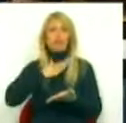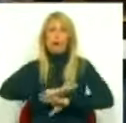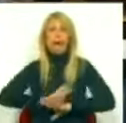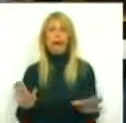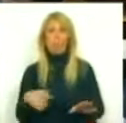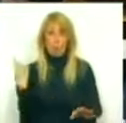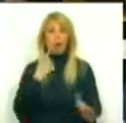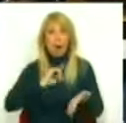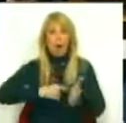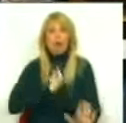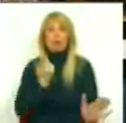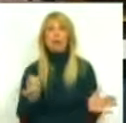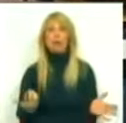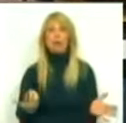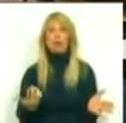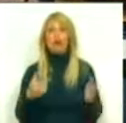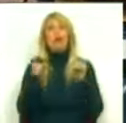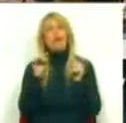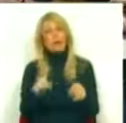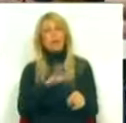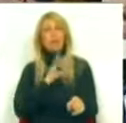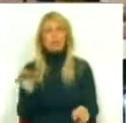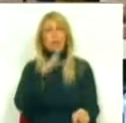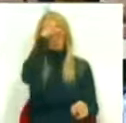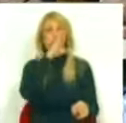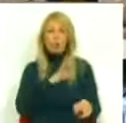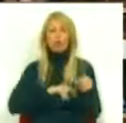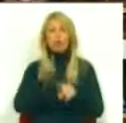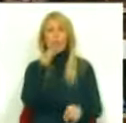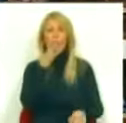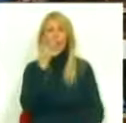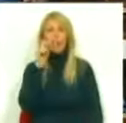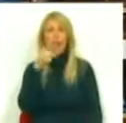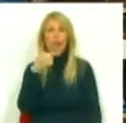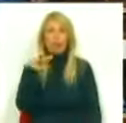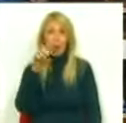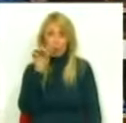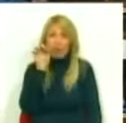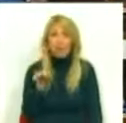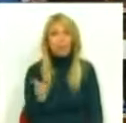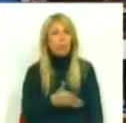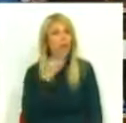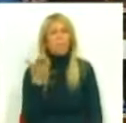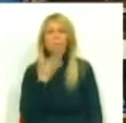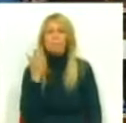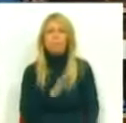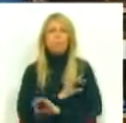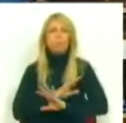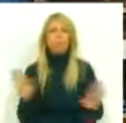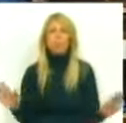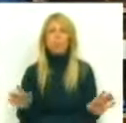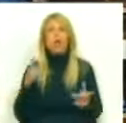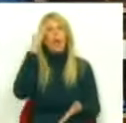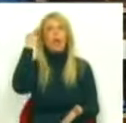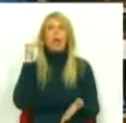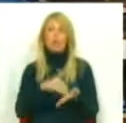tão carenciados. Isso era, Sr. Primeiro-Ministro, Sr. Deputado António José Seguro, um perfeito absurdo. E a conclusão, Sr. Primeiro-Ministro, é,